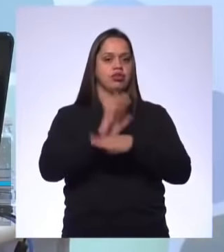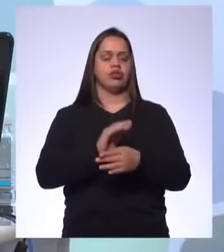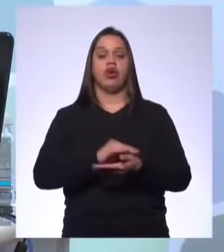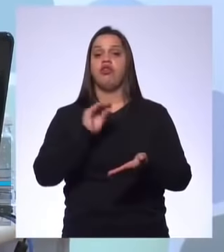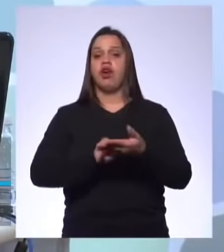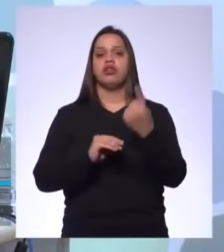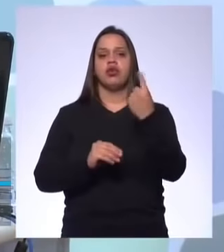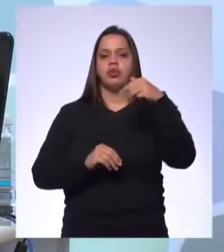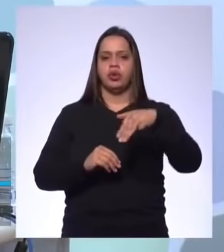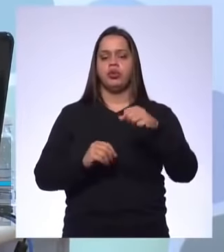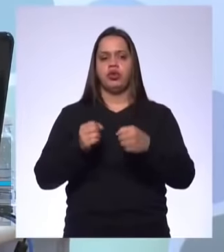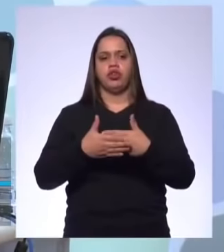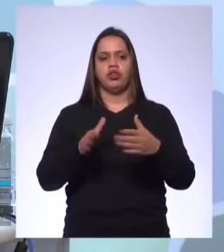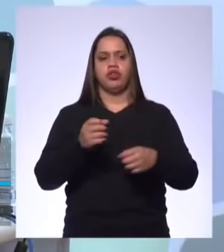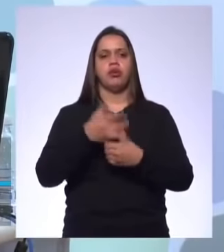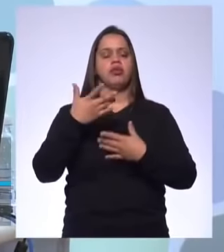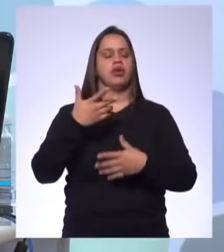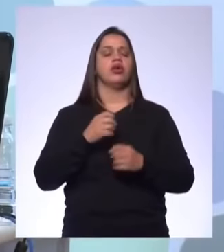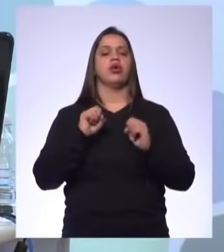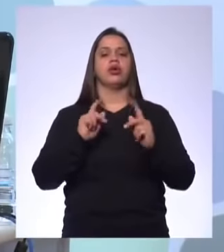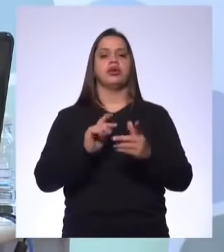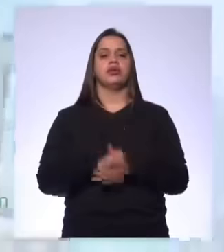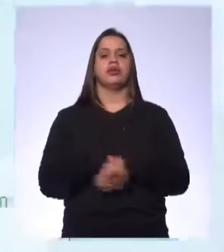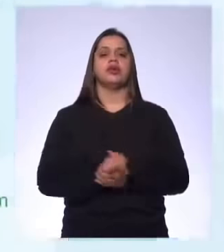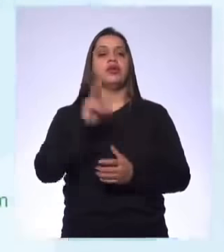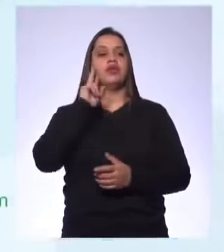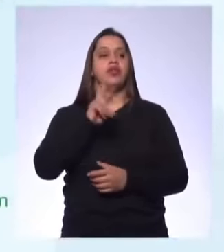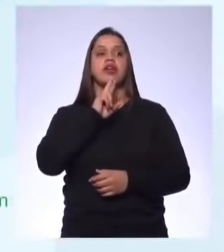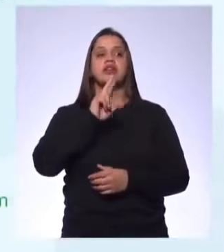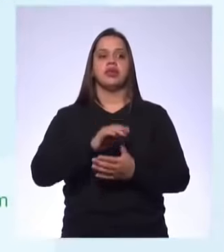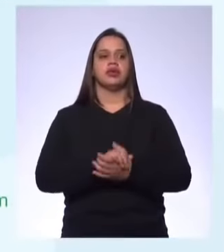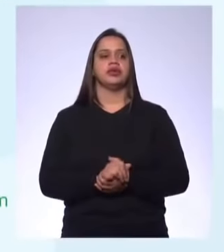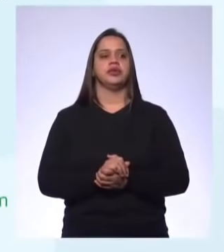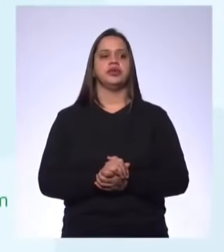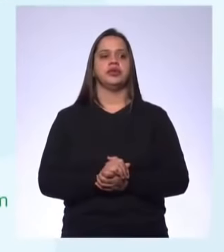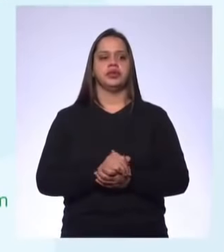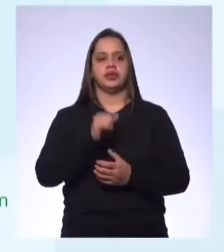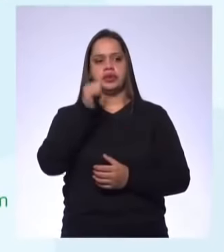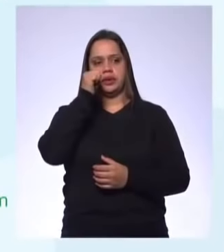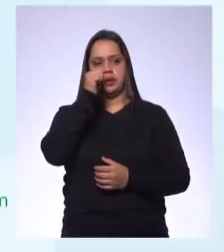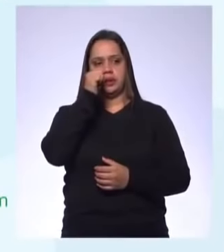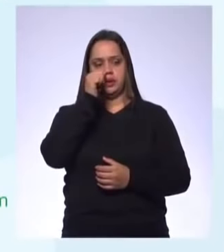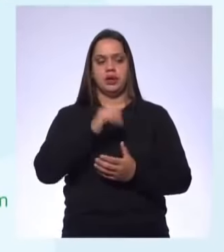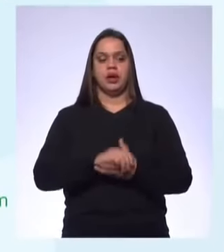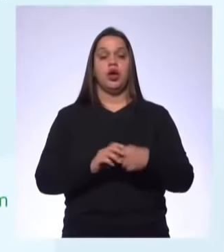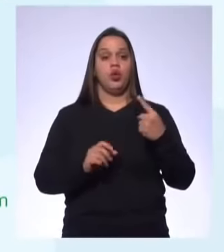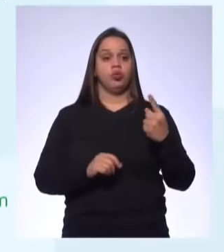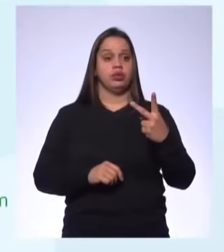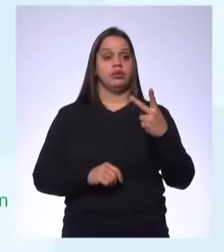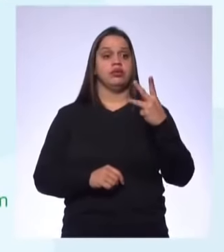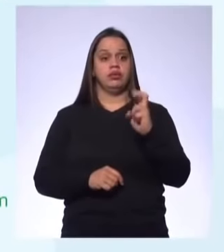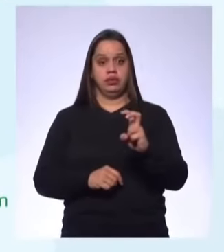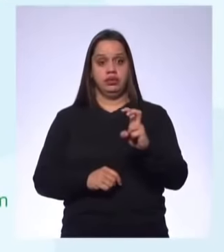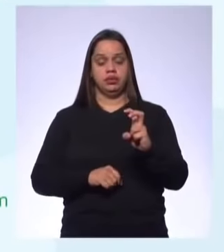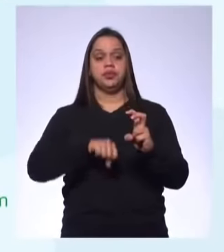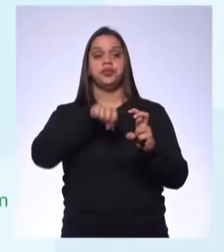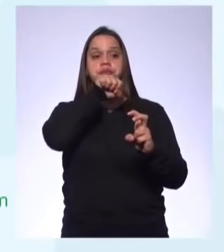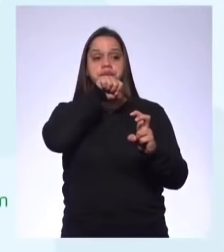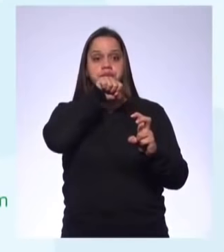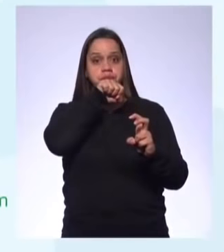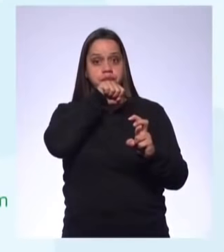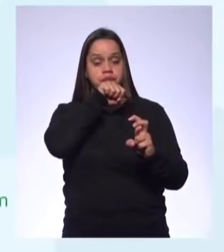aí, pode deixar o chat aberto, não tem problema. Olha aí a resposta e presta atenção, hein? Nas falas aí nós temos 1, 3 e 5, o bispo.